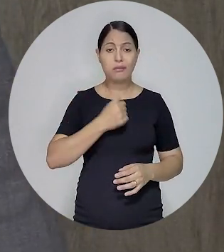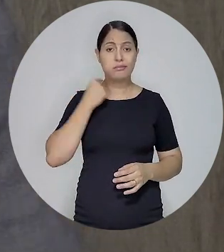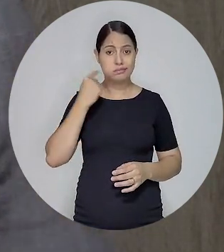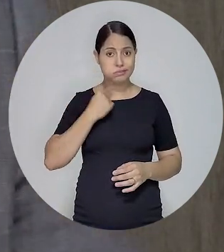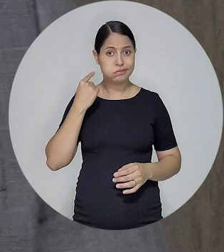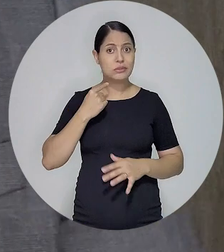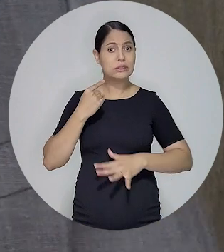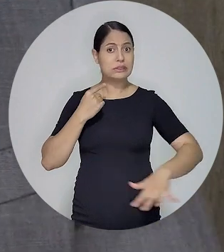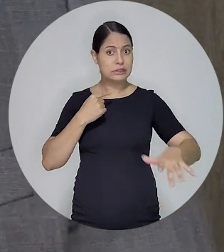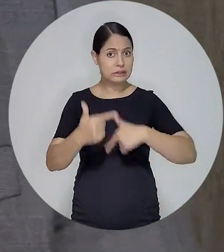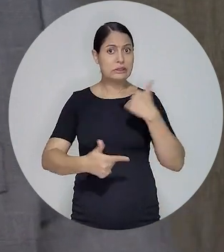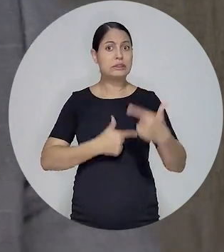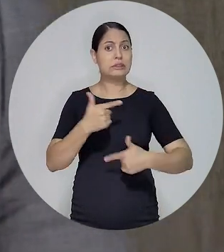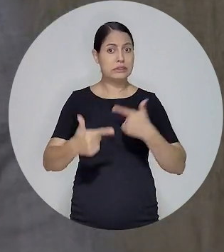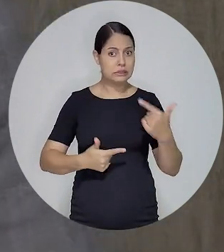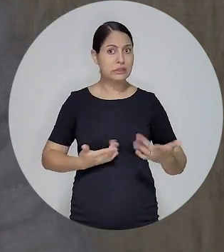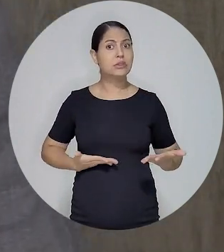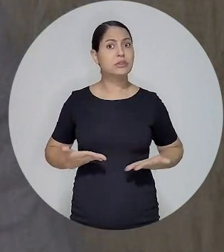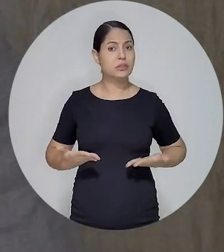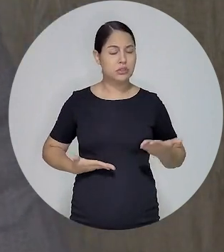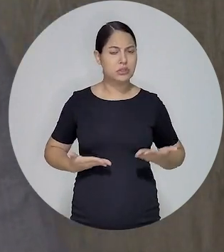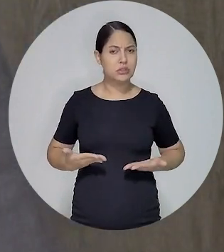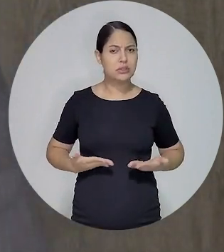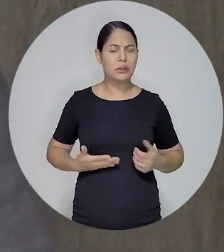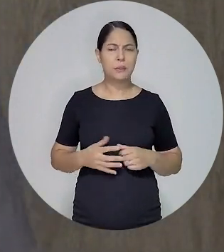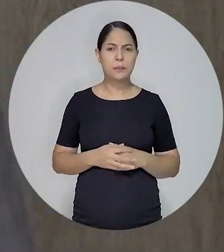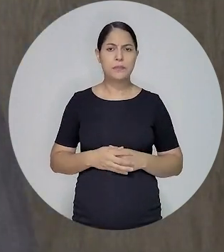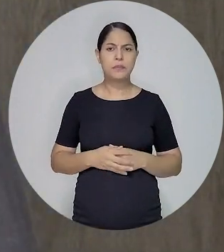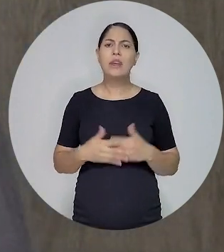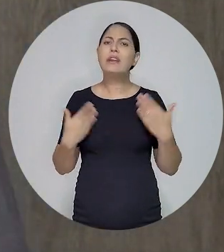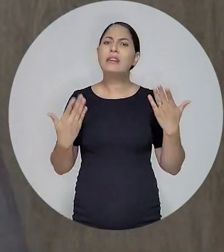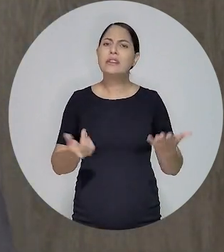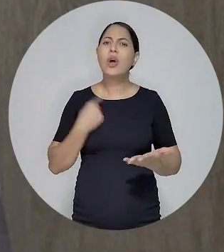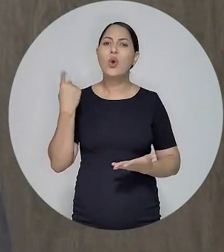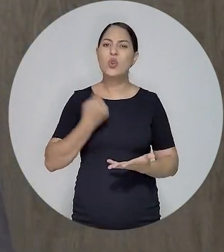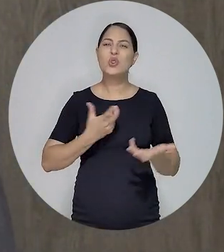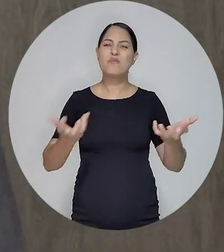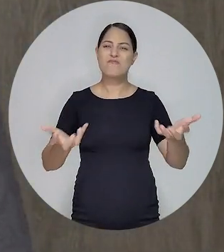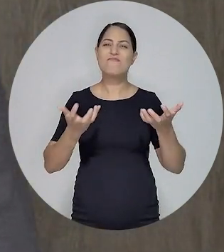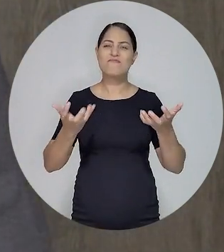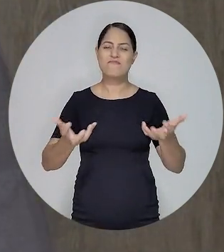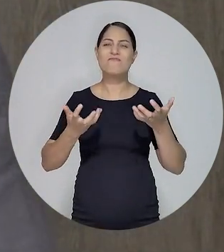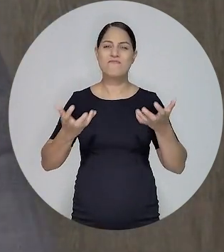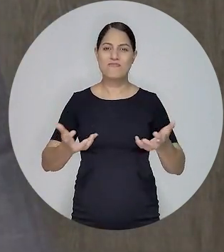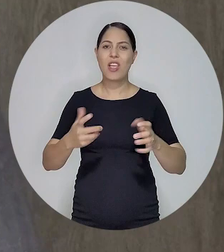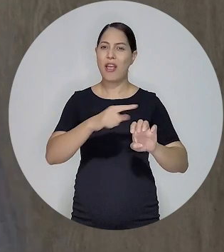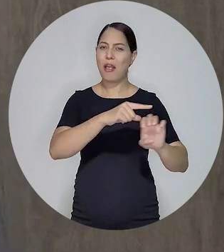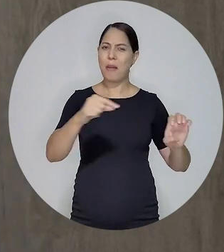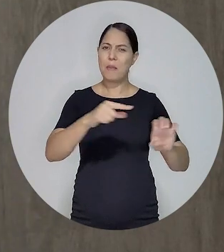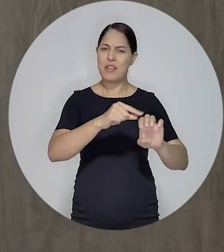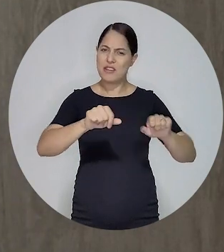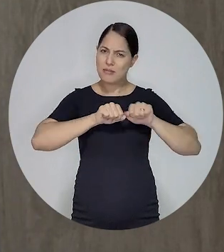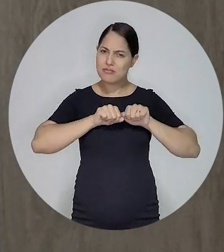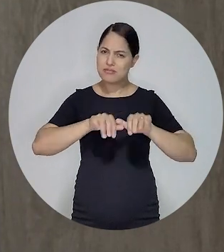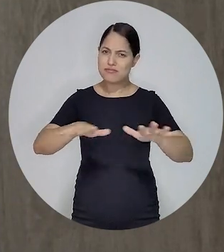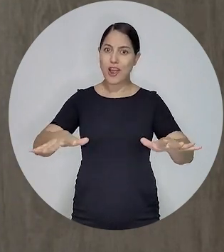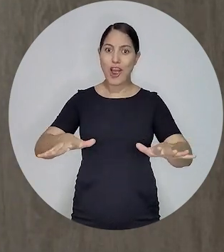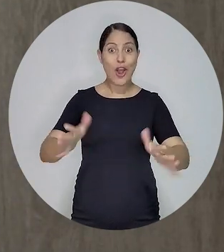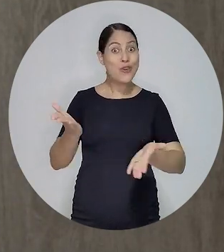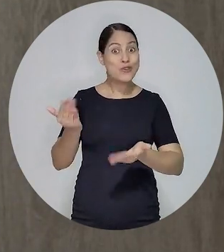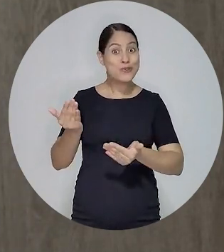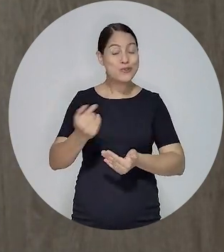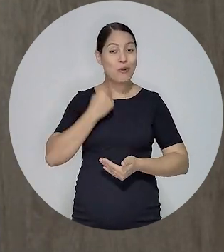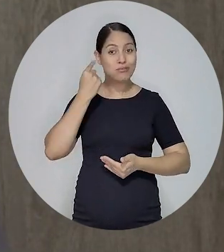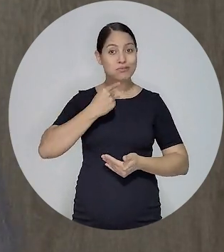do jovem advogado e advogada ao mercado de trabalho. Para isso, buscaremos fomentar o empreendedorismo para que a